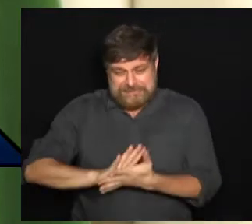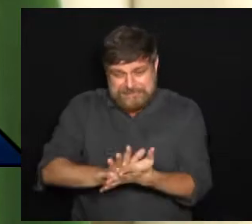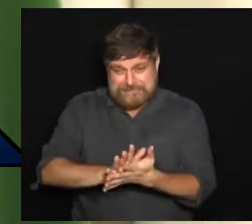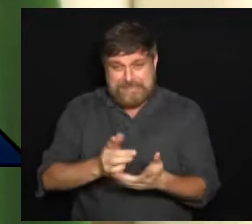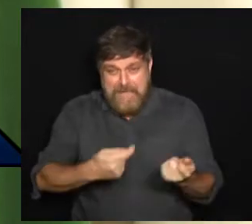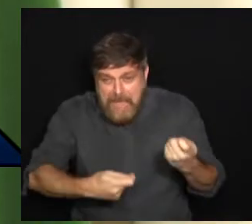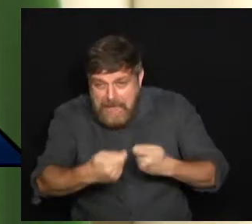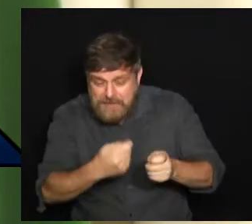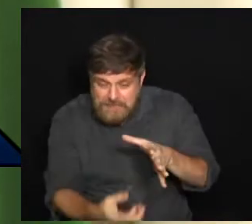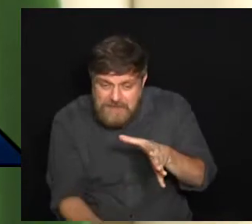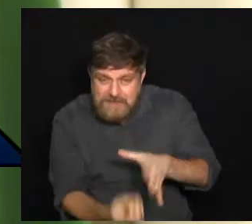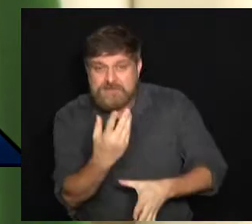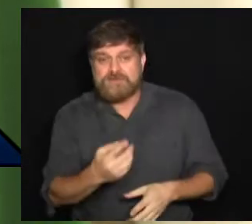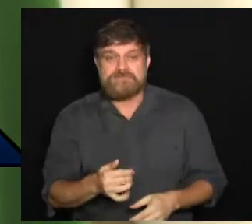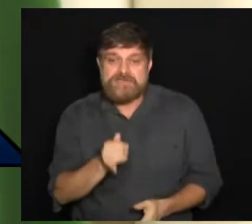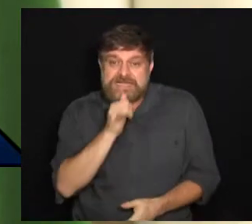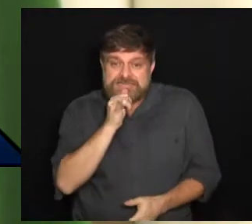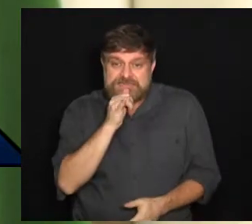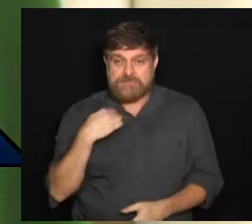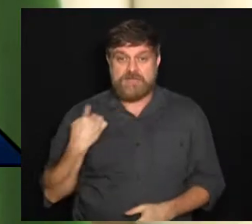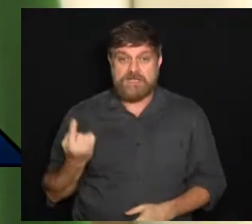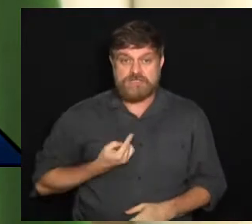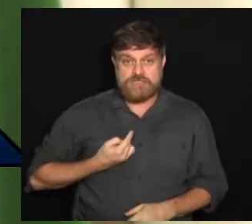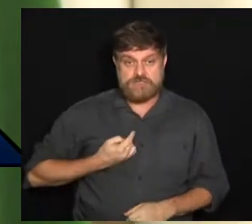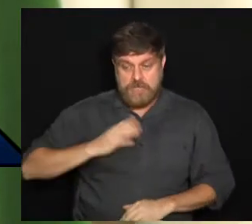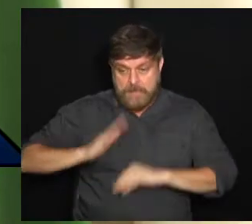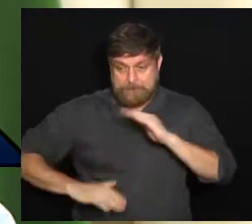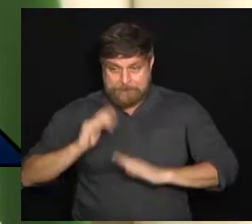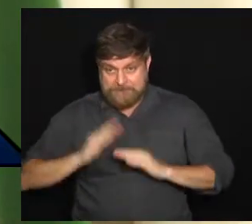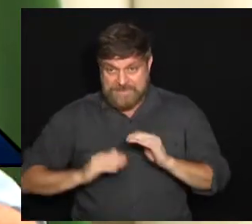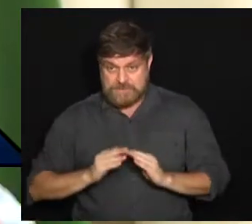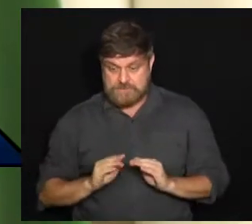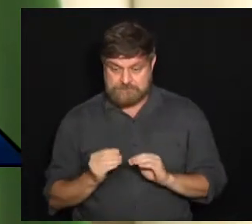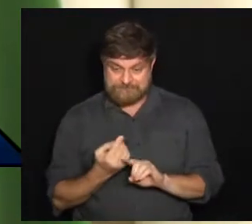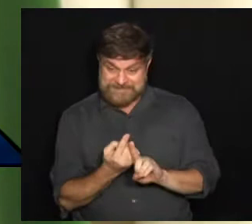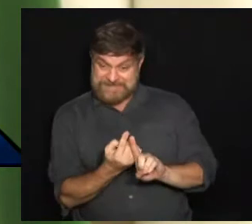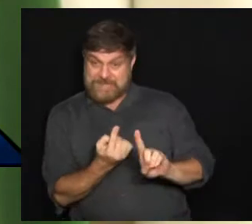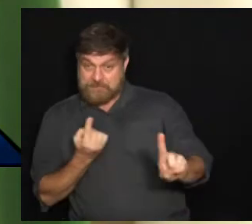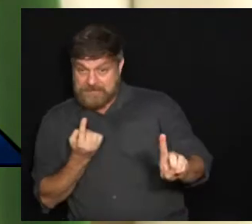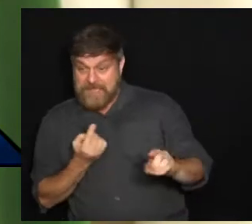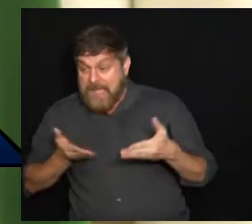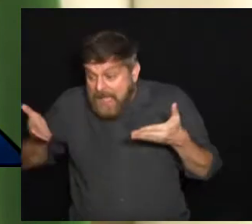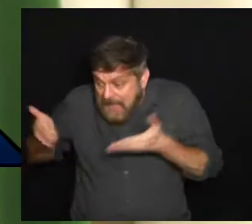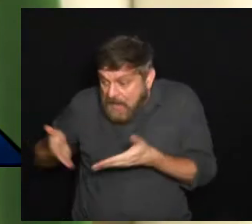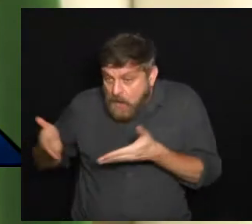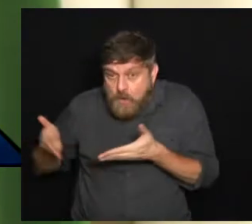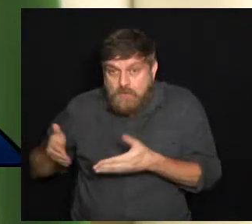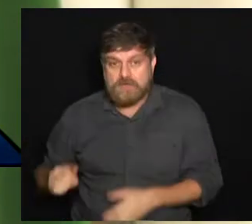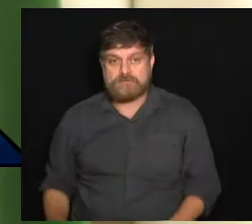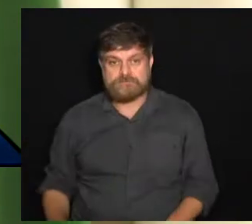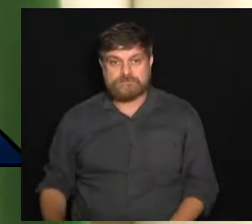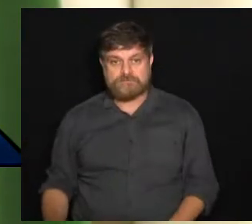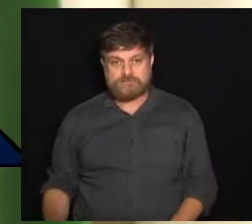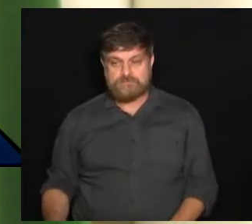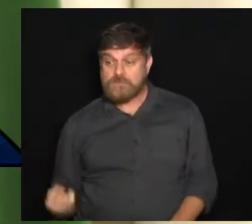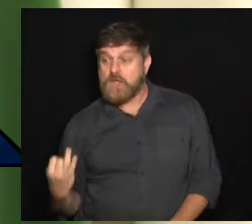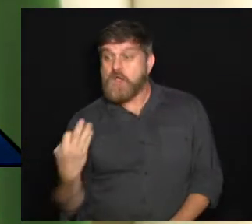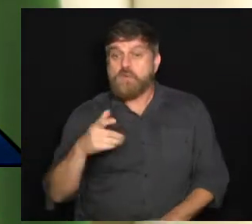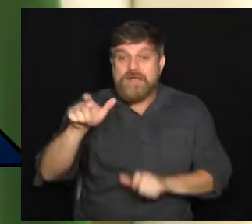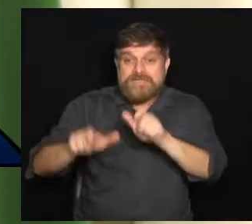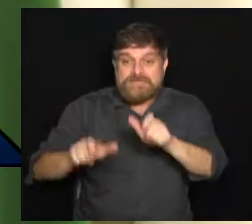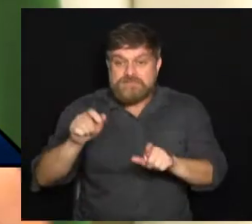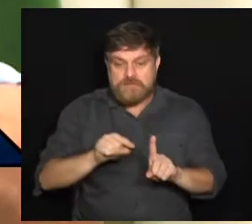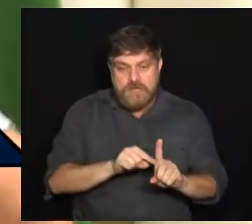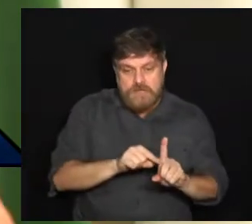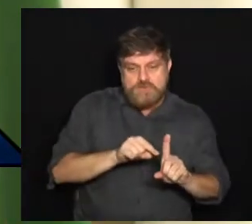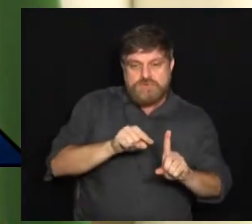economia seja possível. Por exemplo, se a gente toma essas medidas de restrição de socialização bem feitas agora, a quantidade de casos pode não subir tanto,